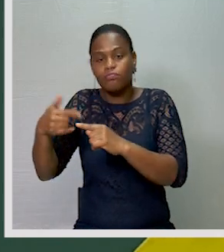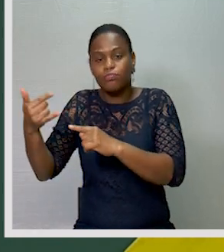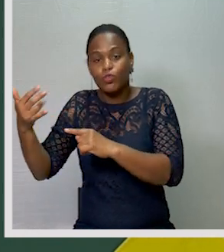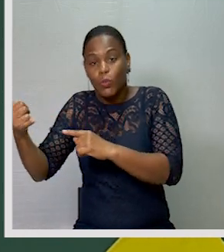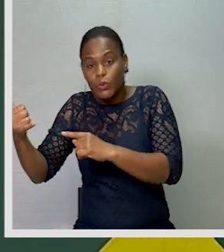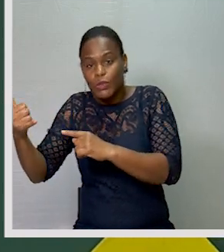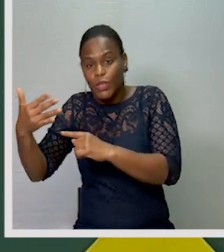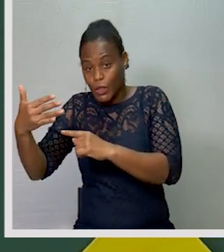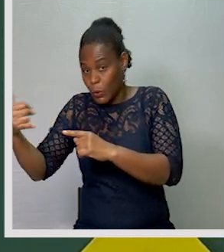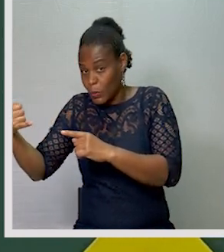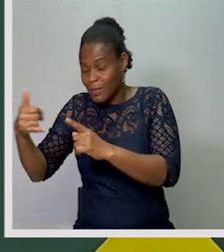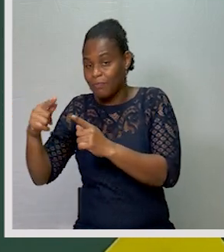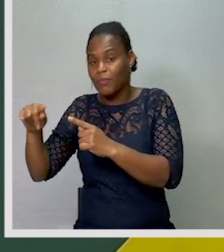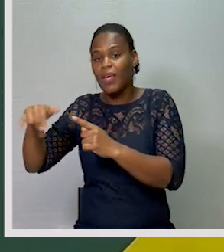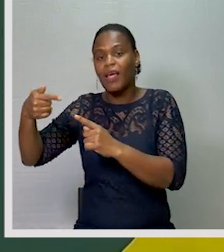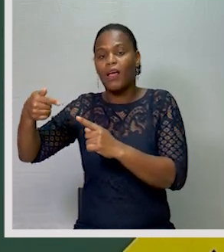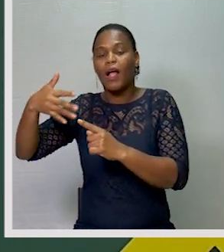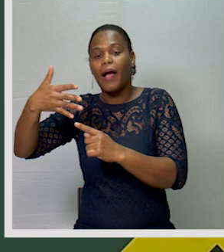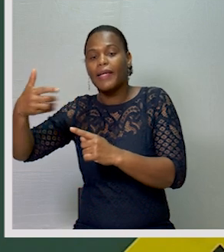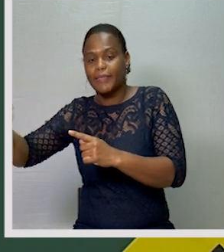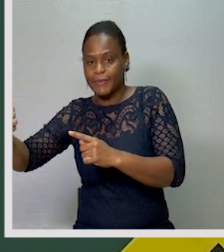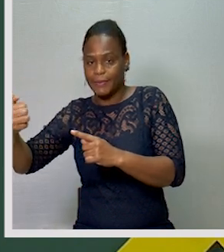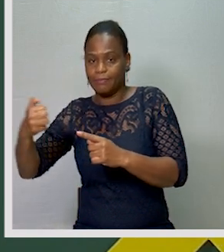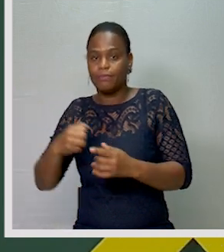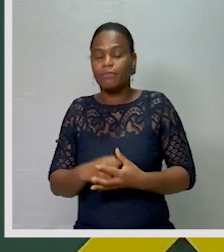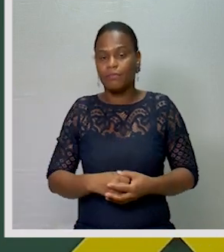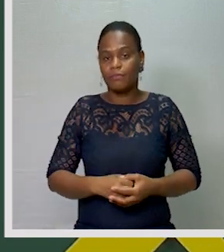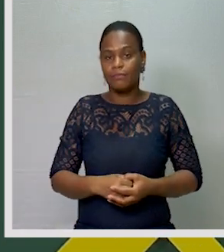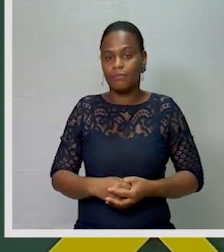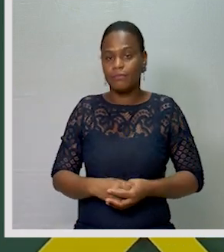12, 15.